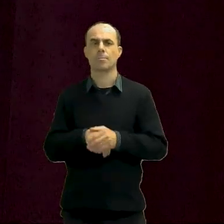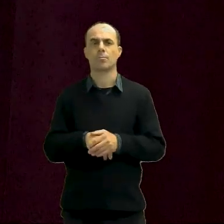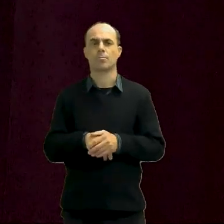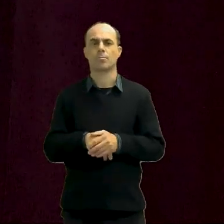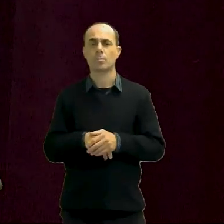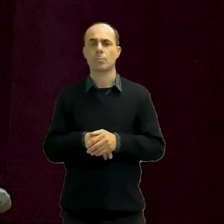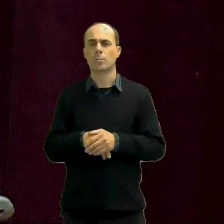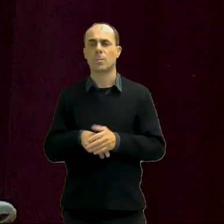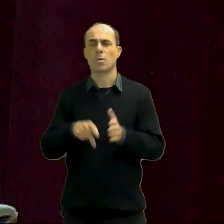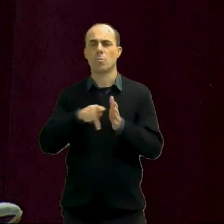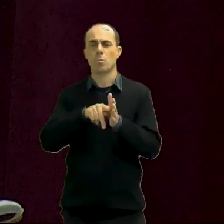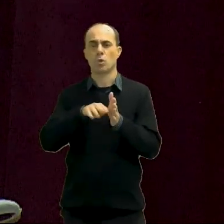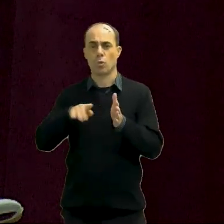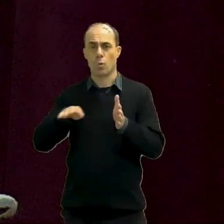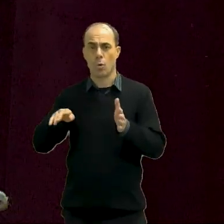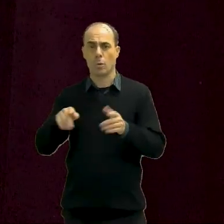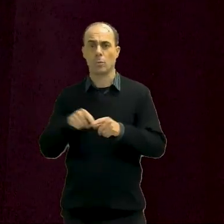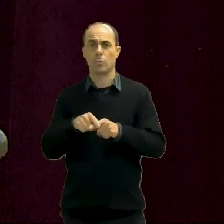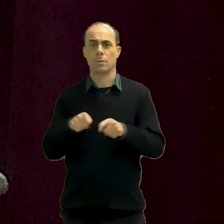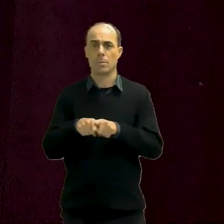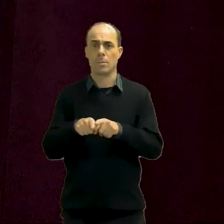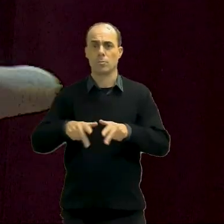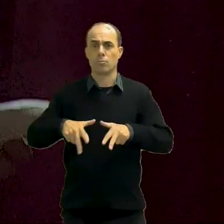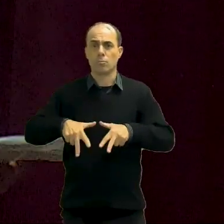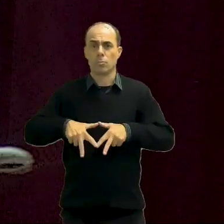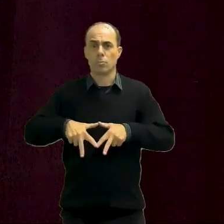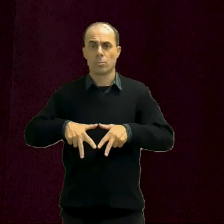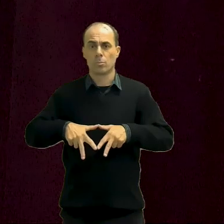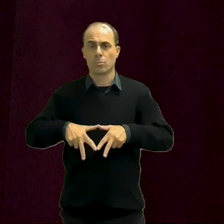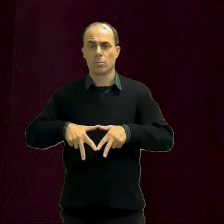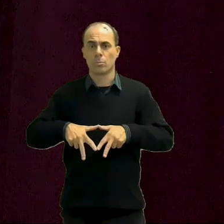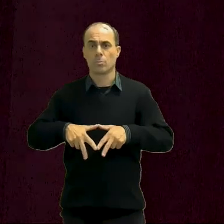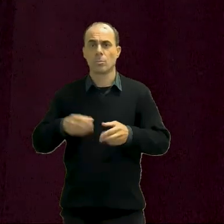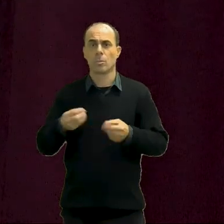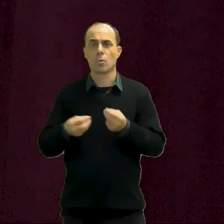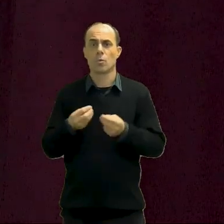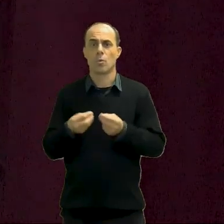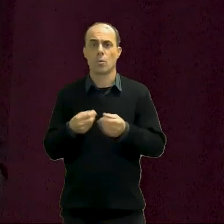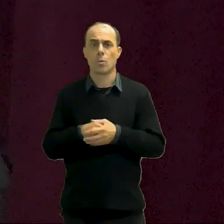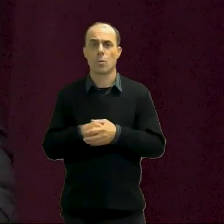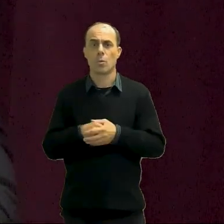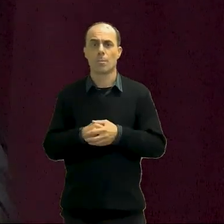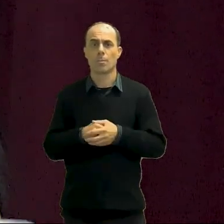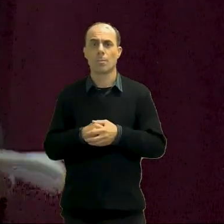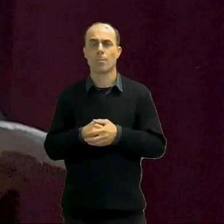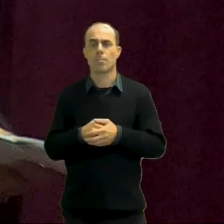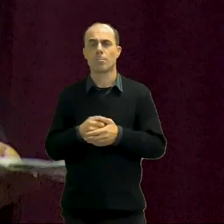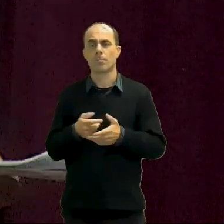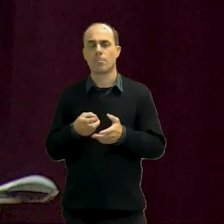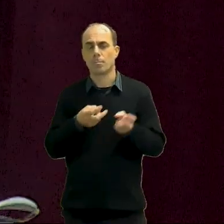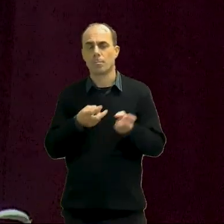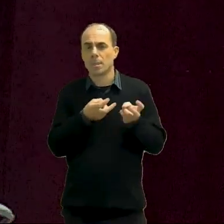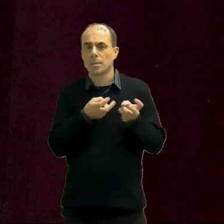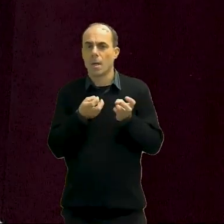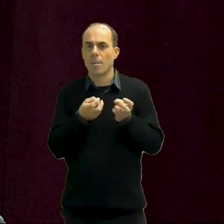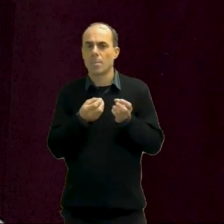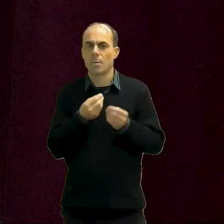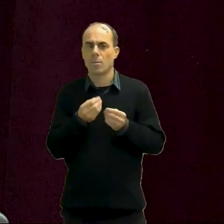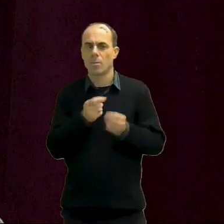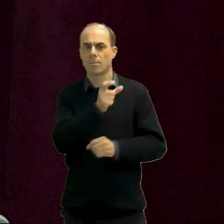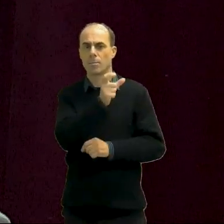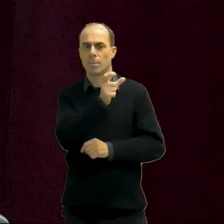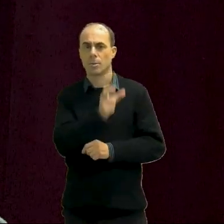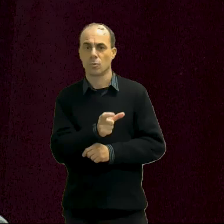julgamento sobre perspectiva de gênero que é que é eh leva em conta a condição da